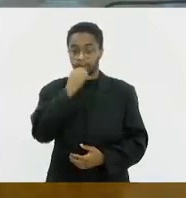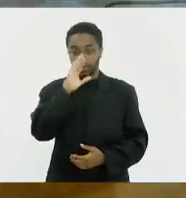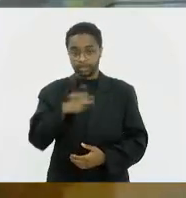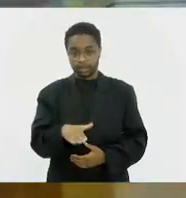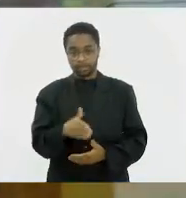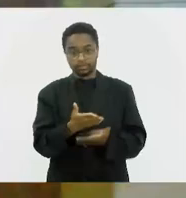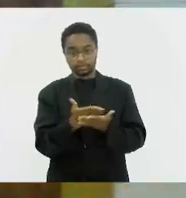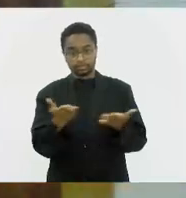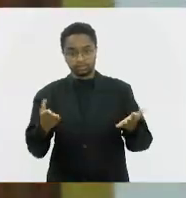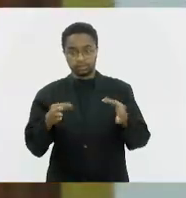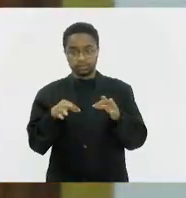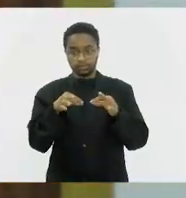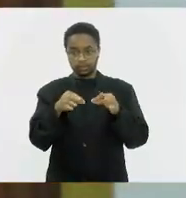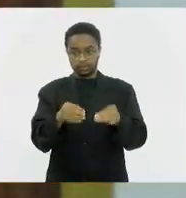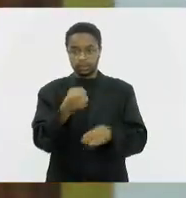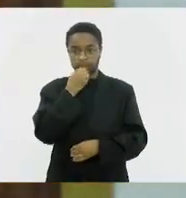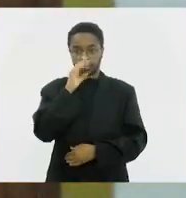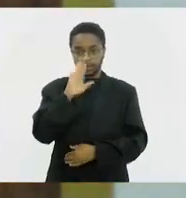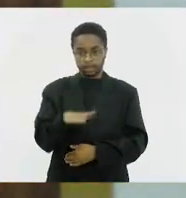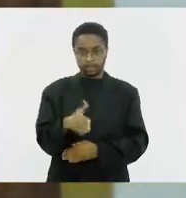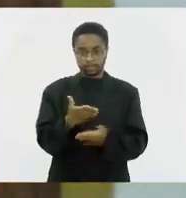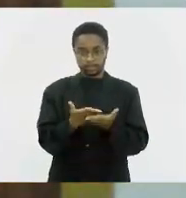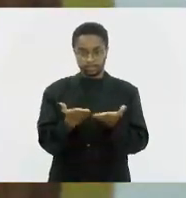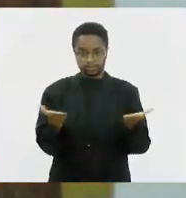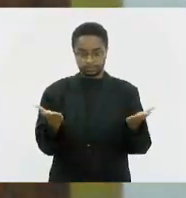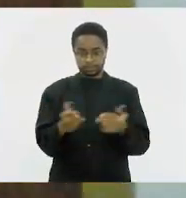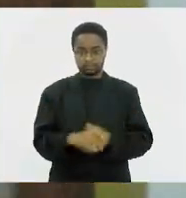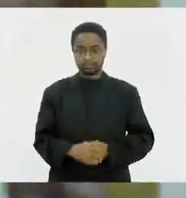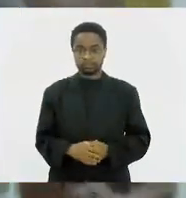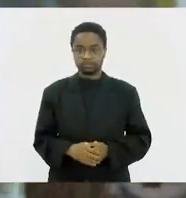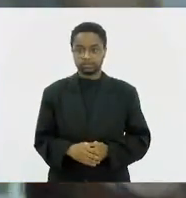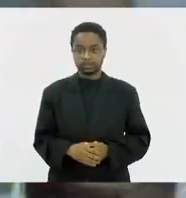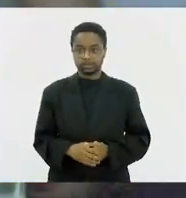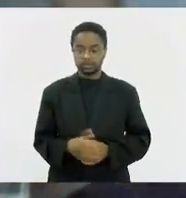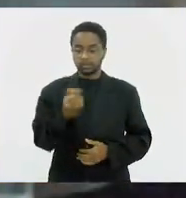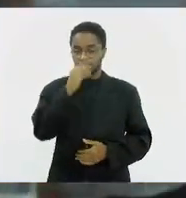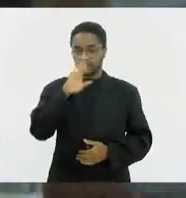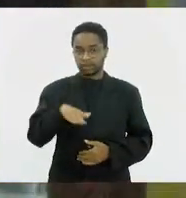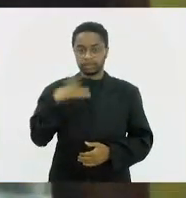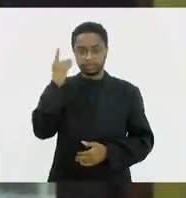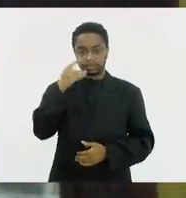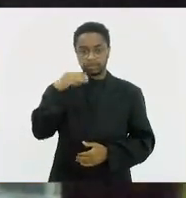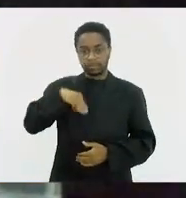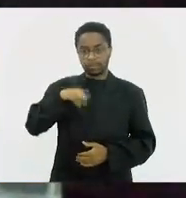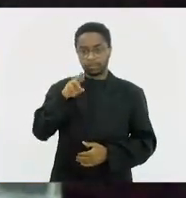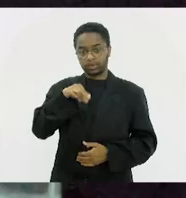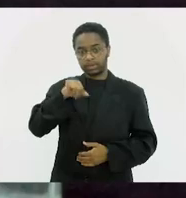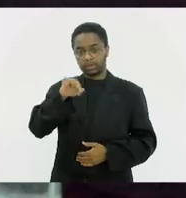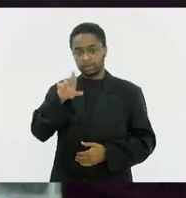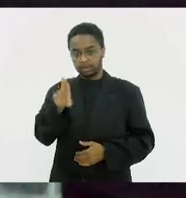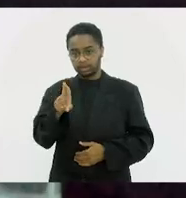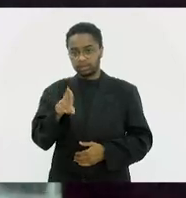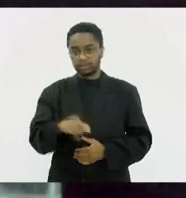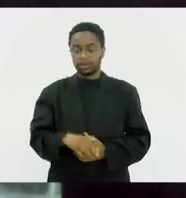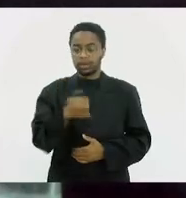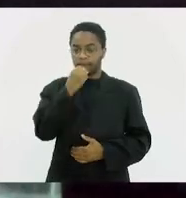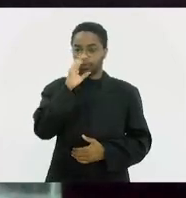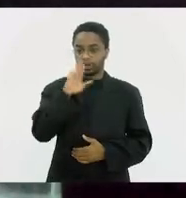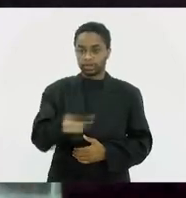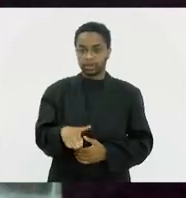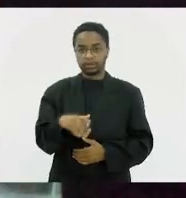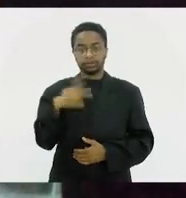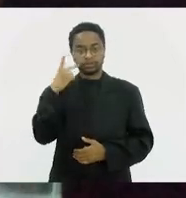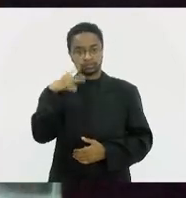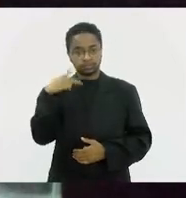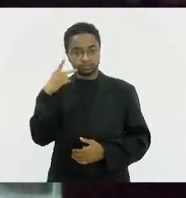Boa tarde a todos, boa tarde a todas. Boa tarde, deputado Munir. Boa tarde, deputado, vereador Ivan